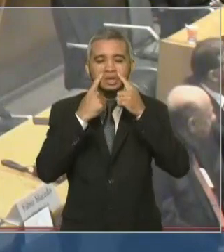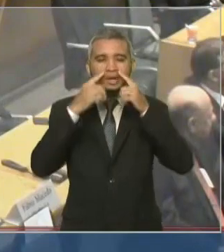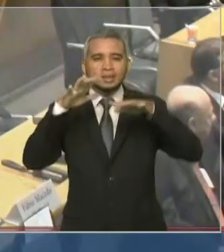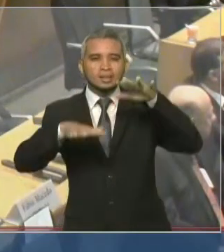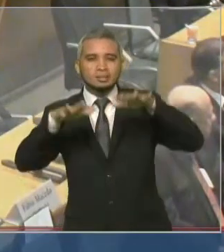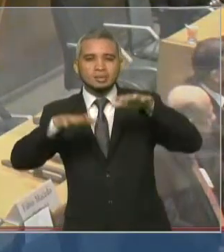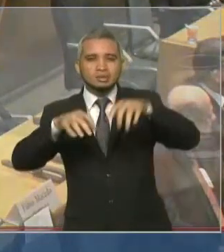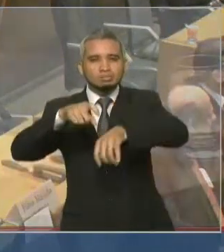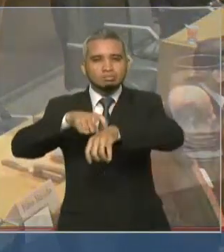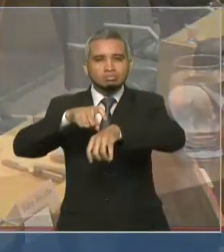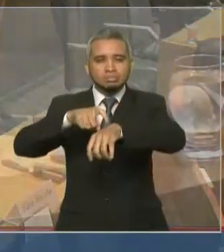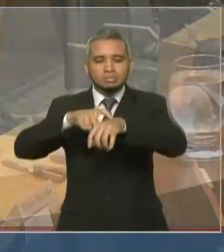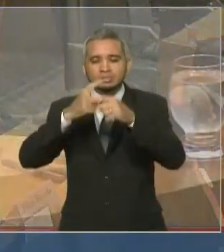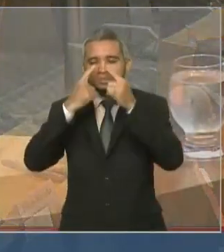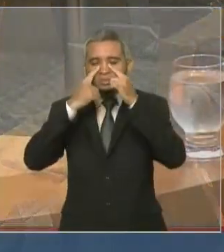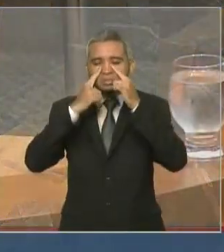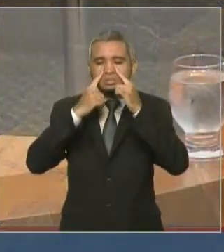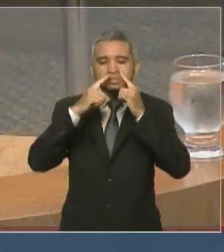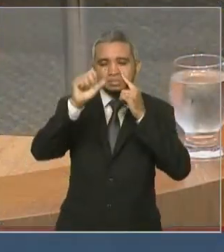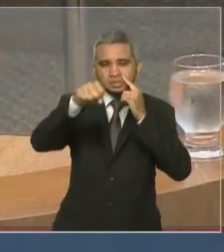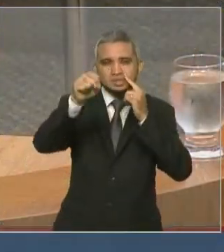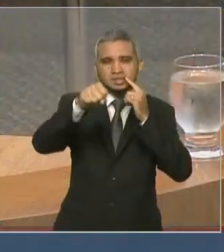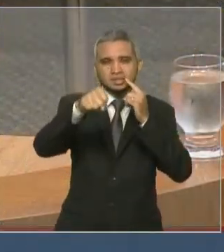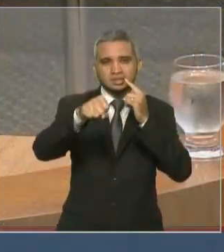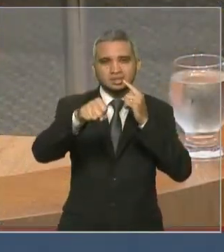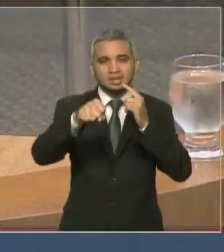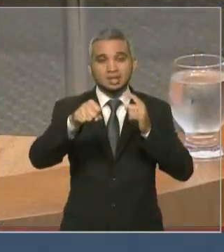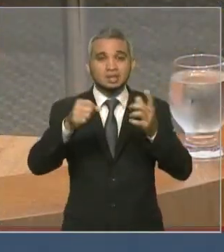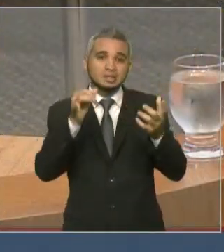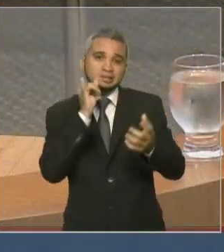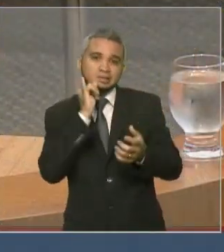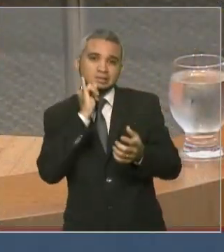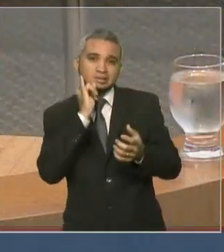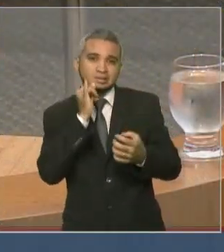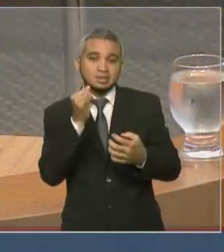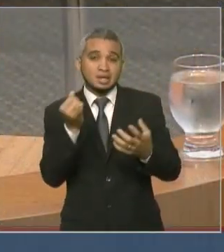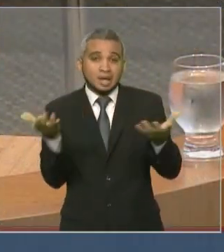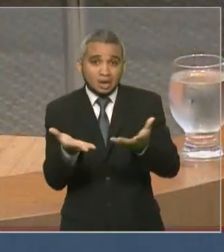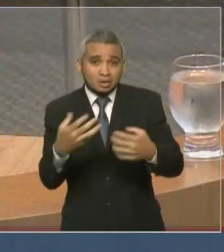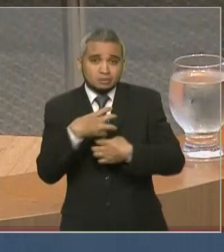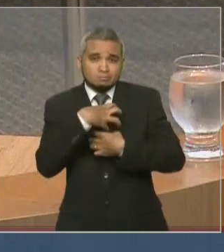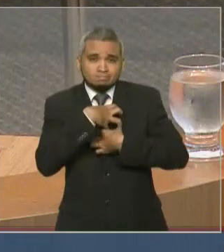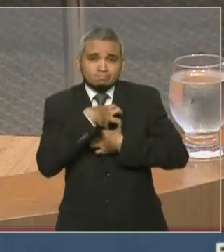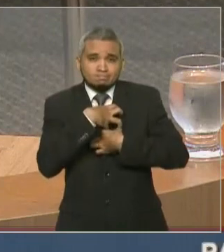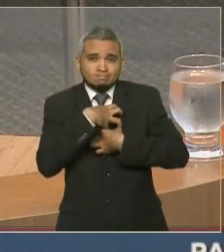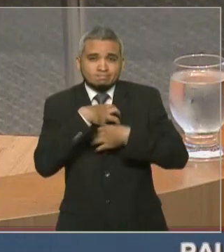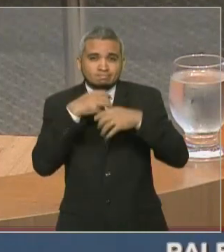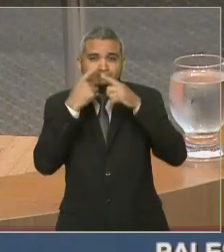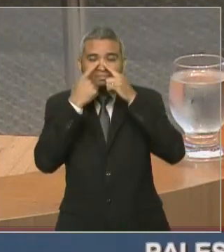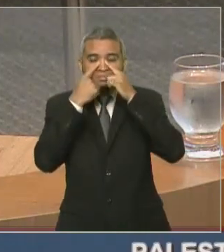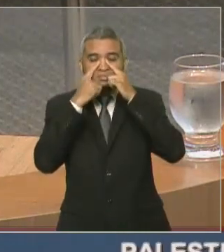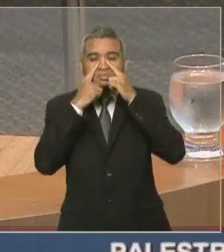as lágrimas descem pela alma,